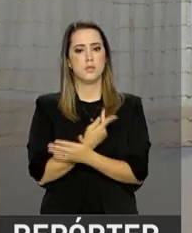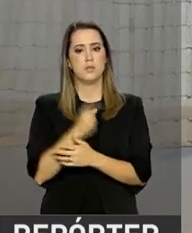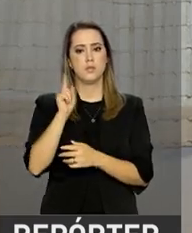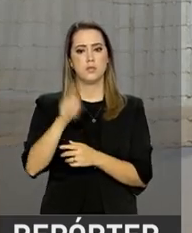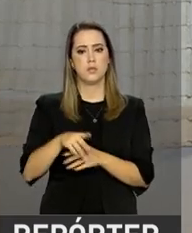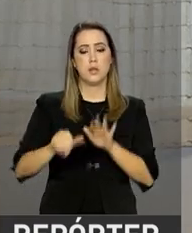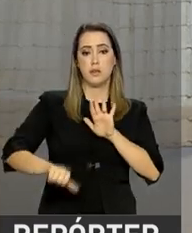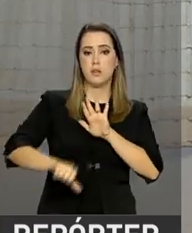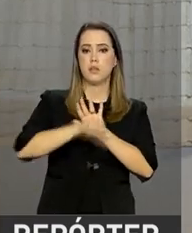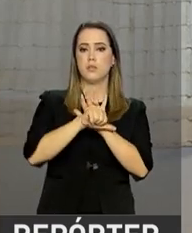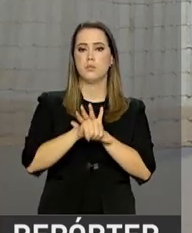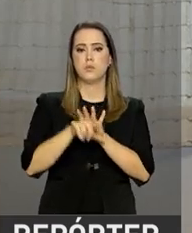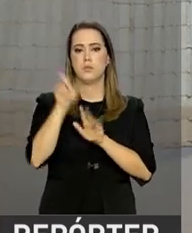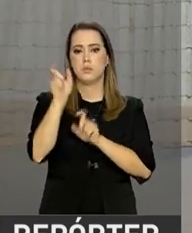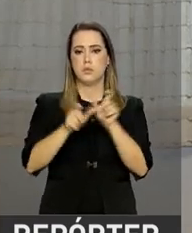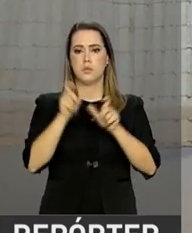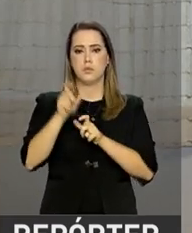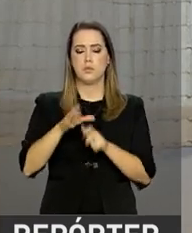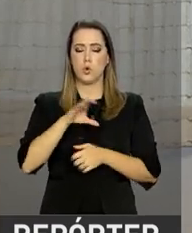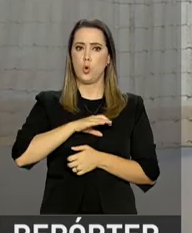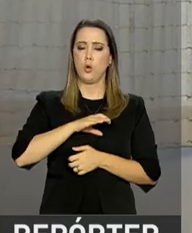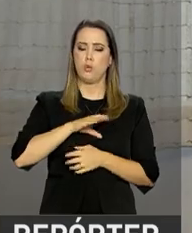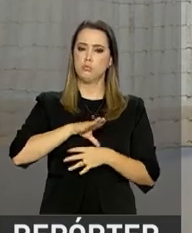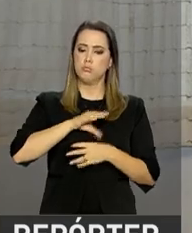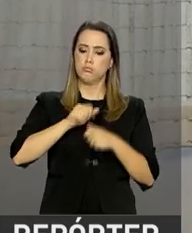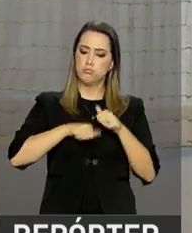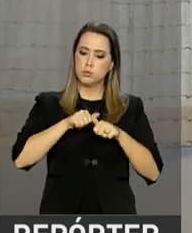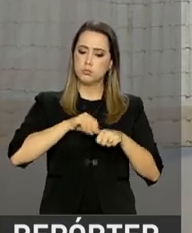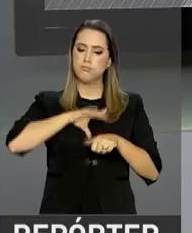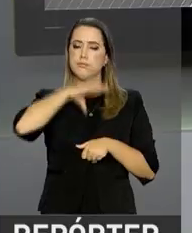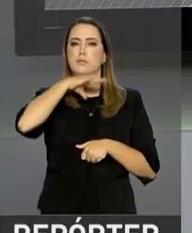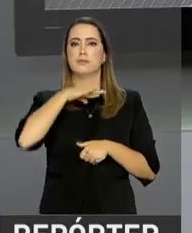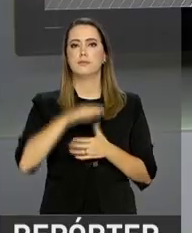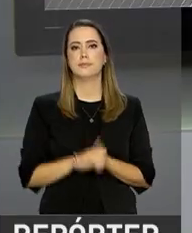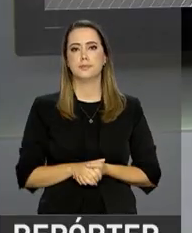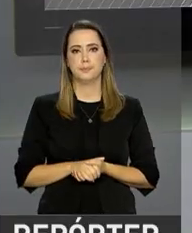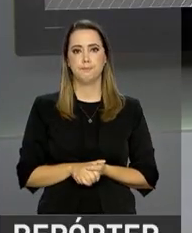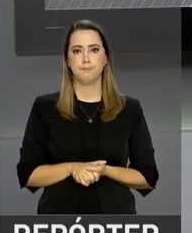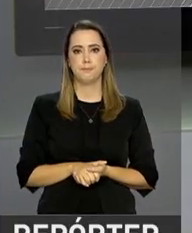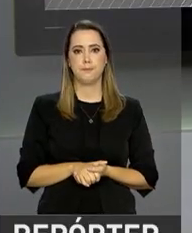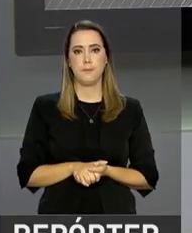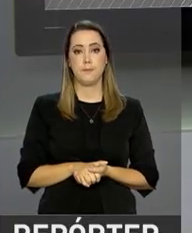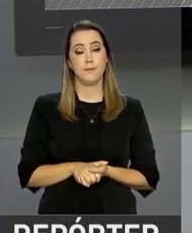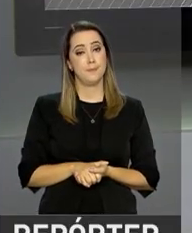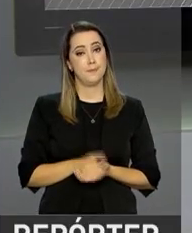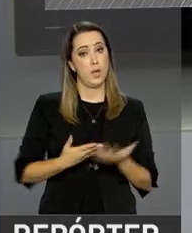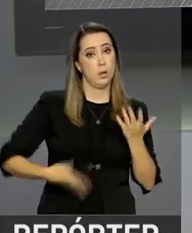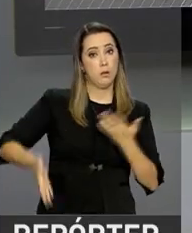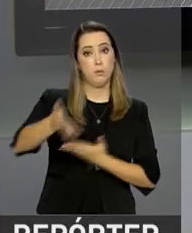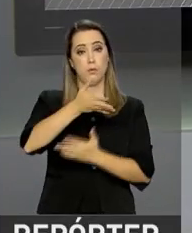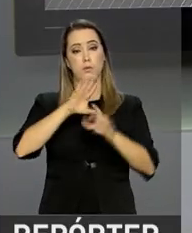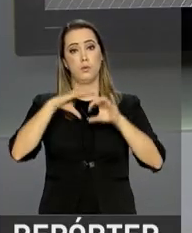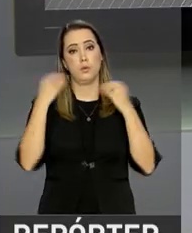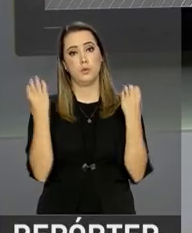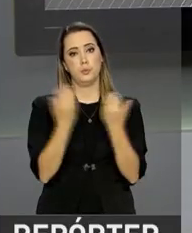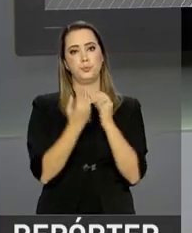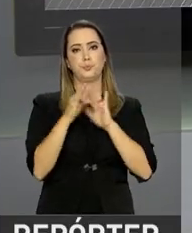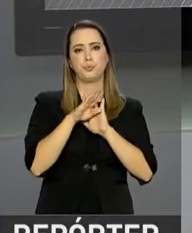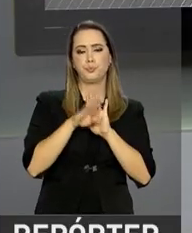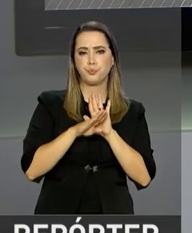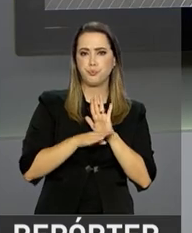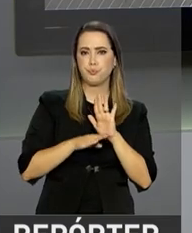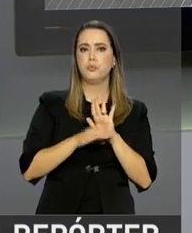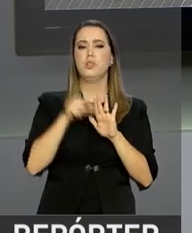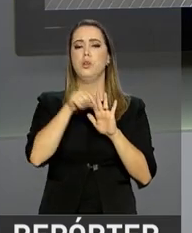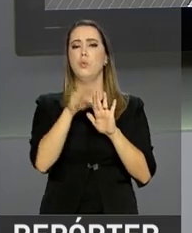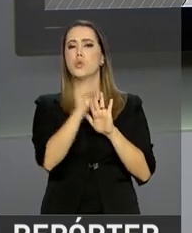crime, e isso faz com que ela se encoraje e procure ajuda. Envolver a comunidade em projetos de